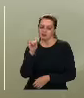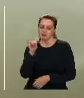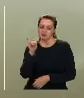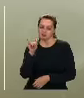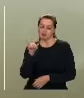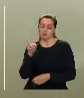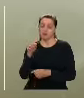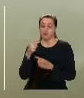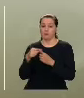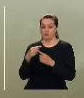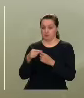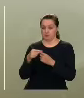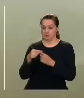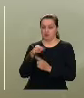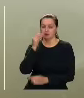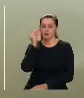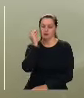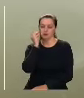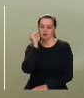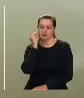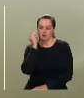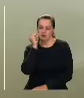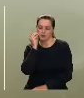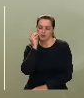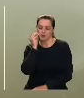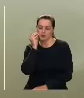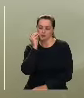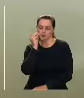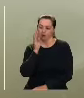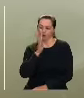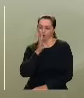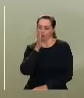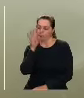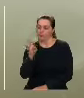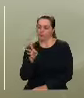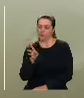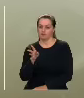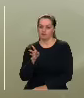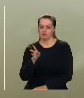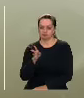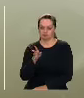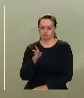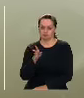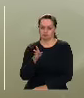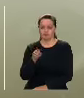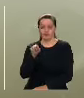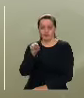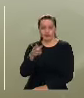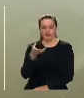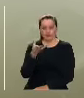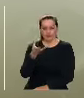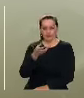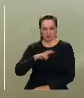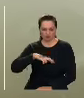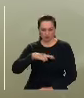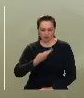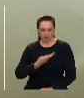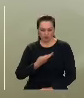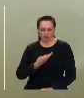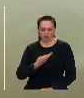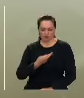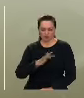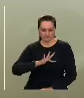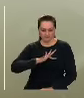para que tivessem de que o acusar. Então eles queriam poder acusar Jesus. Essa